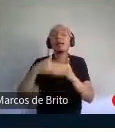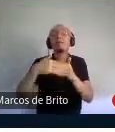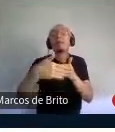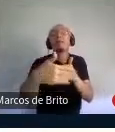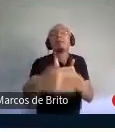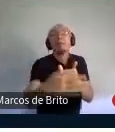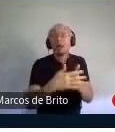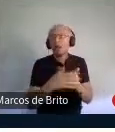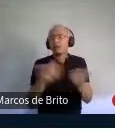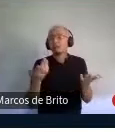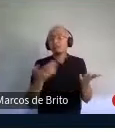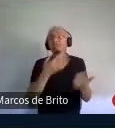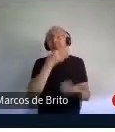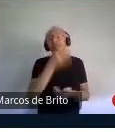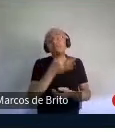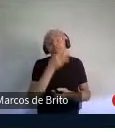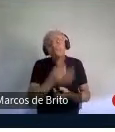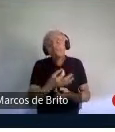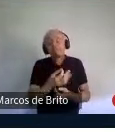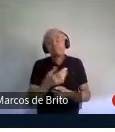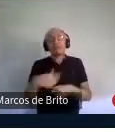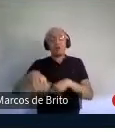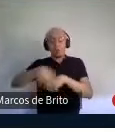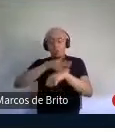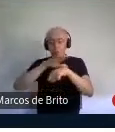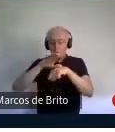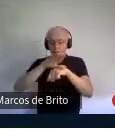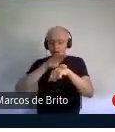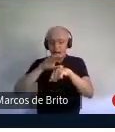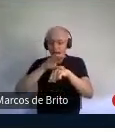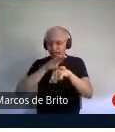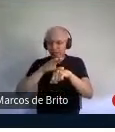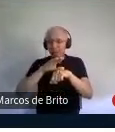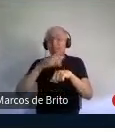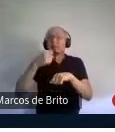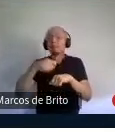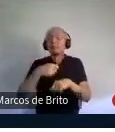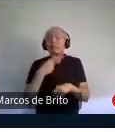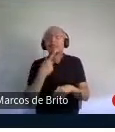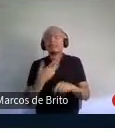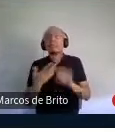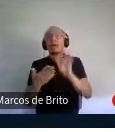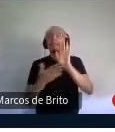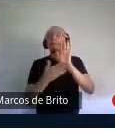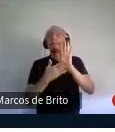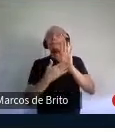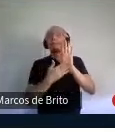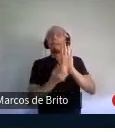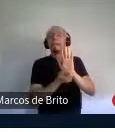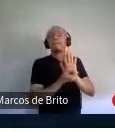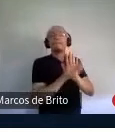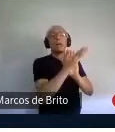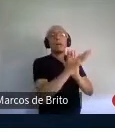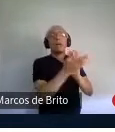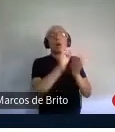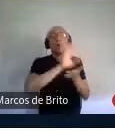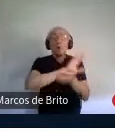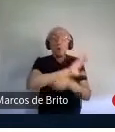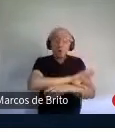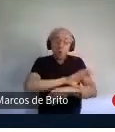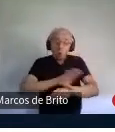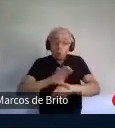né, que o CAIS ele precisa propor, trazer uma proposta de curso que